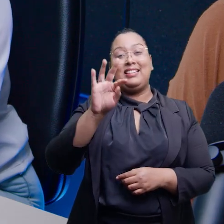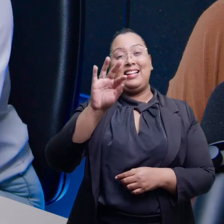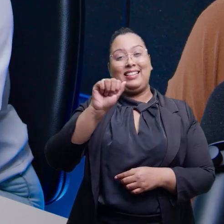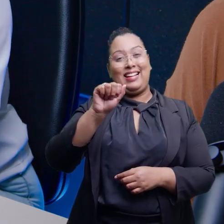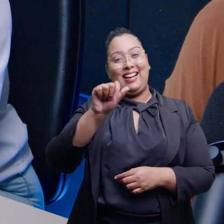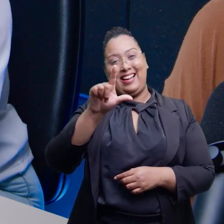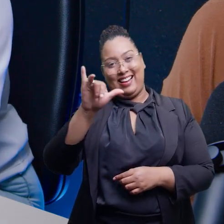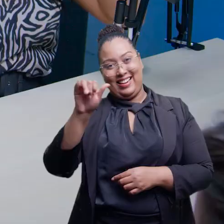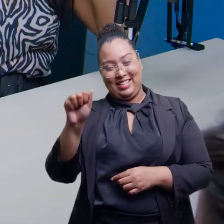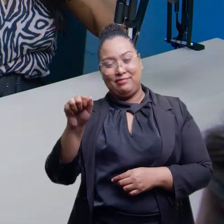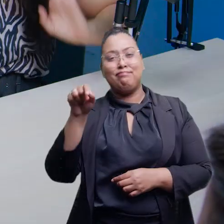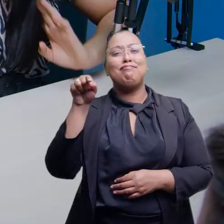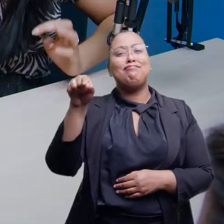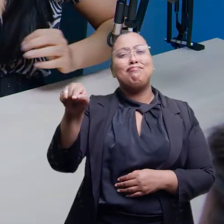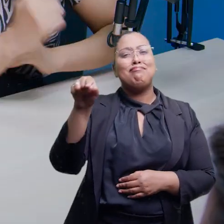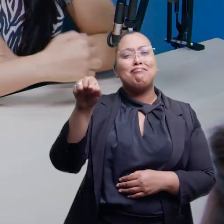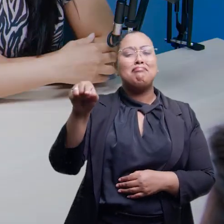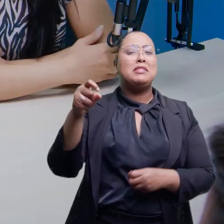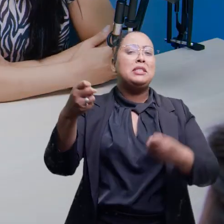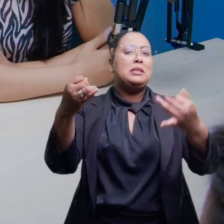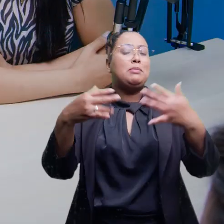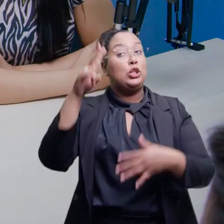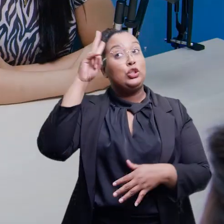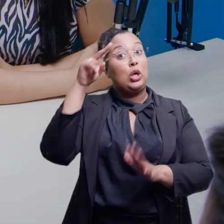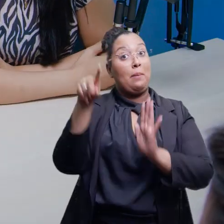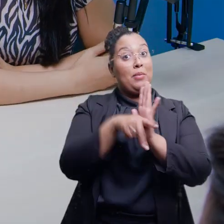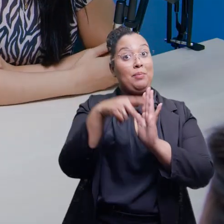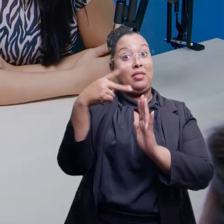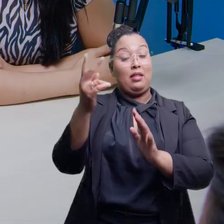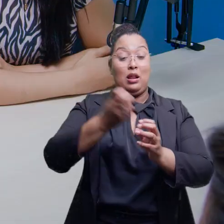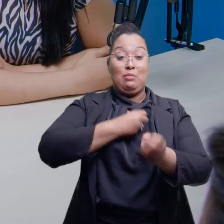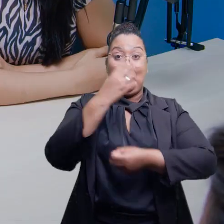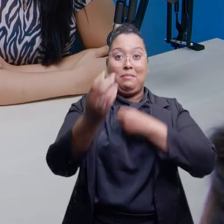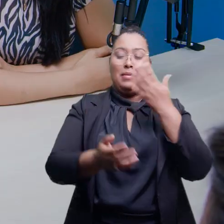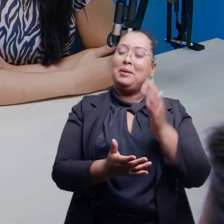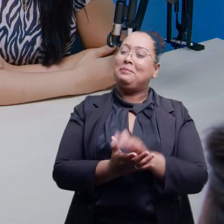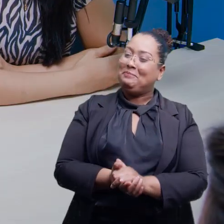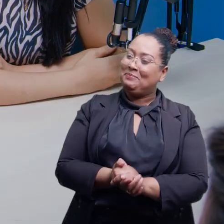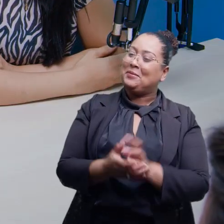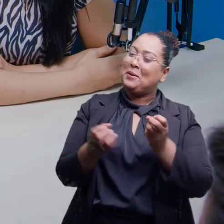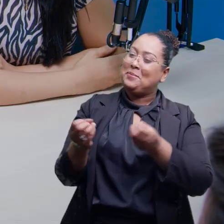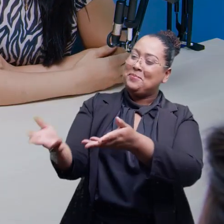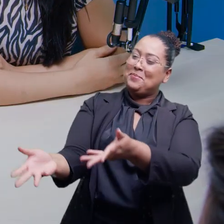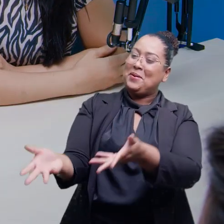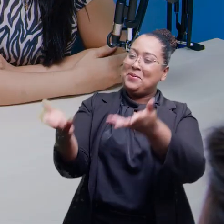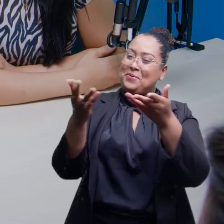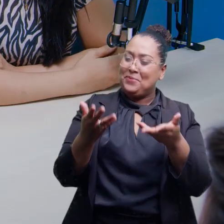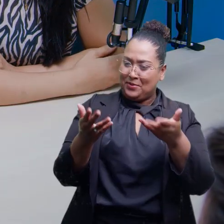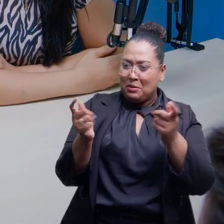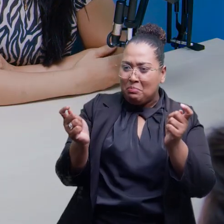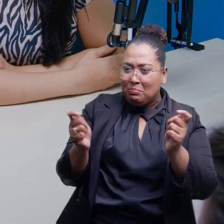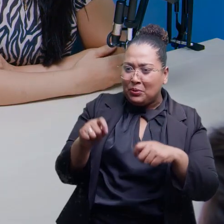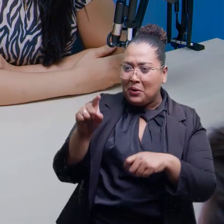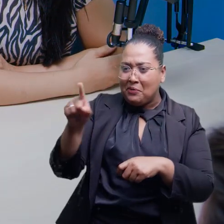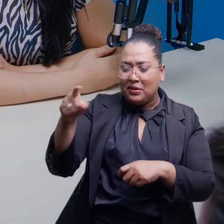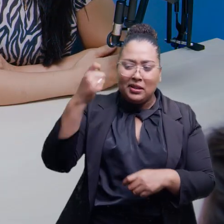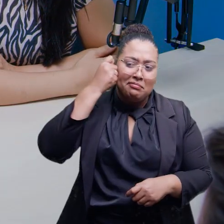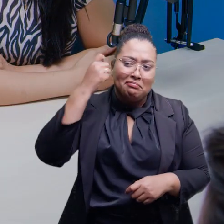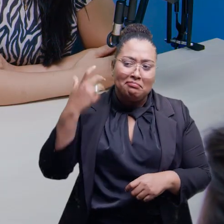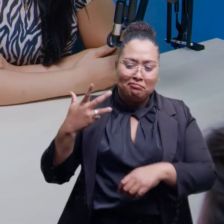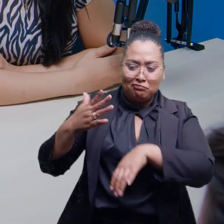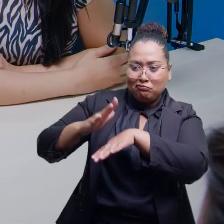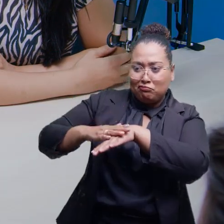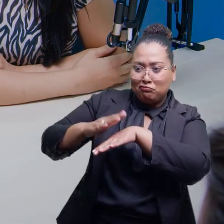a Natália Sano, né, que vai compartilhar um pouquinho com a gente a sua história pessoal. Natália, eu queria dar as boas-vindas a você e pedir para você fazer a